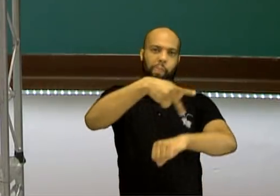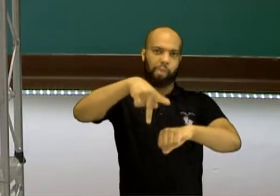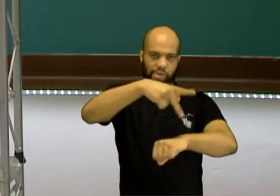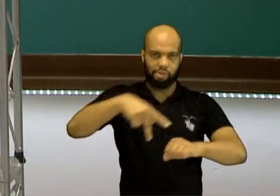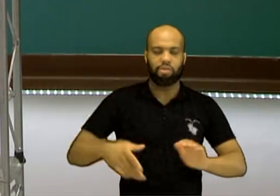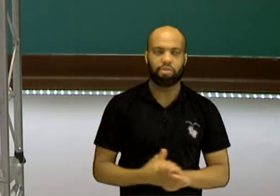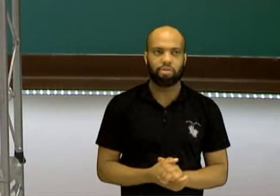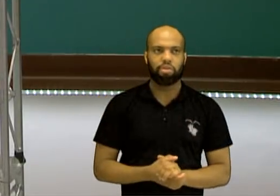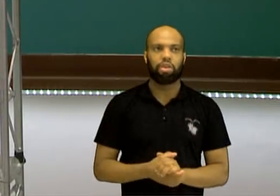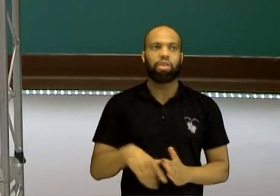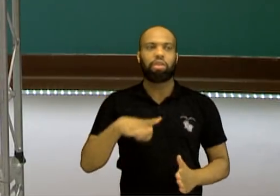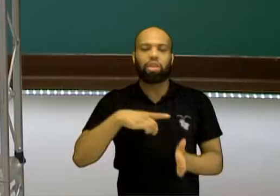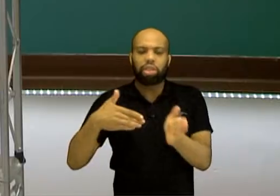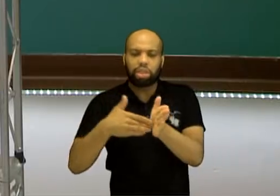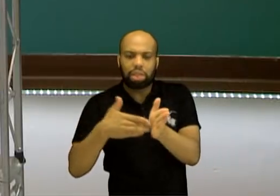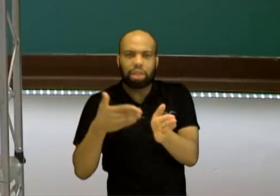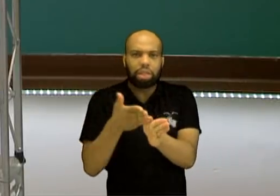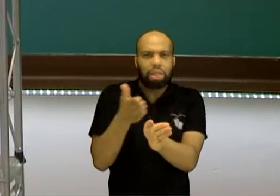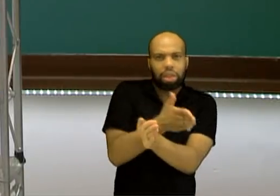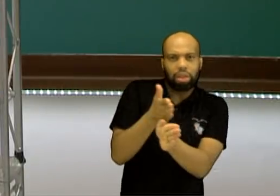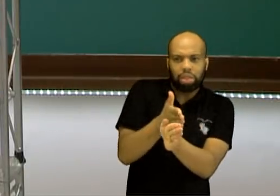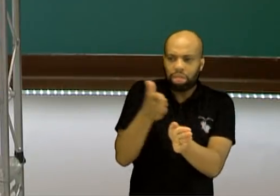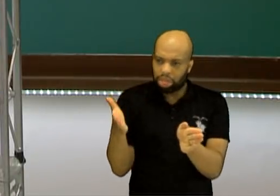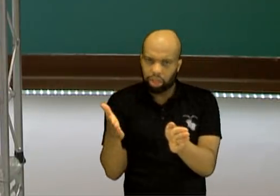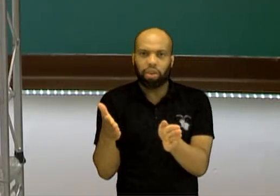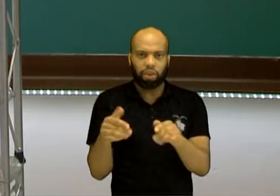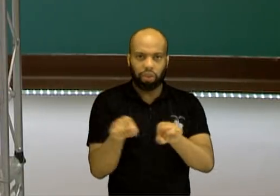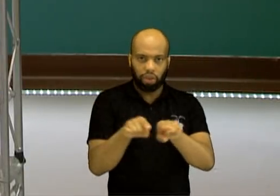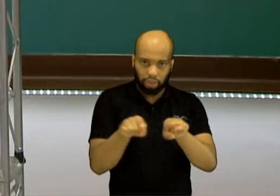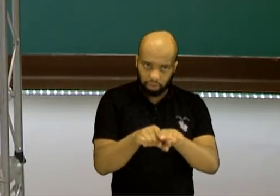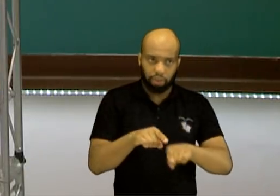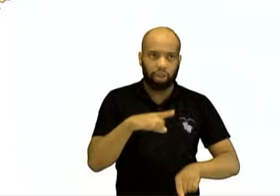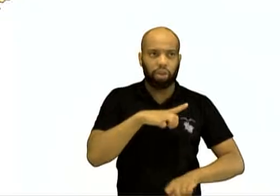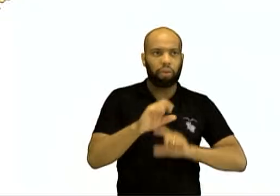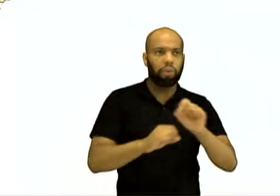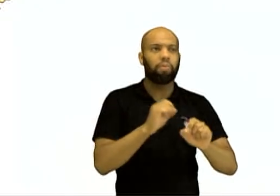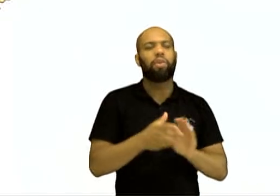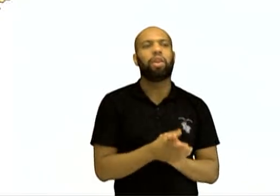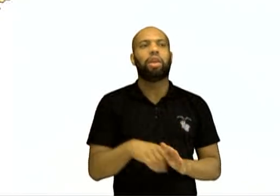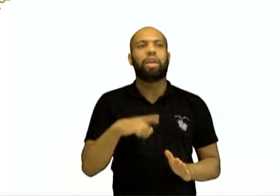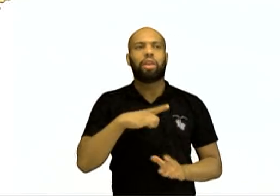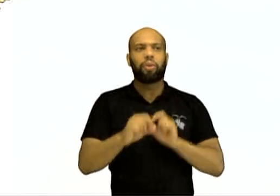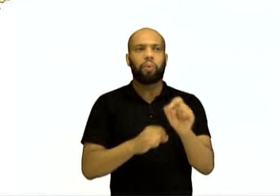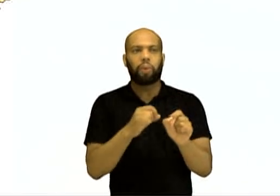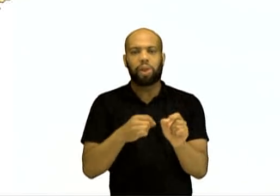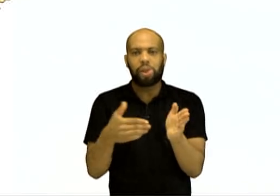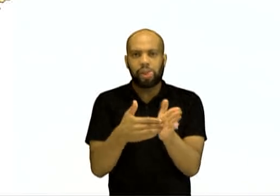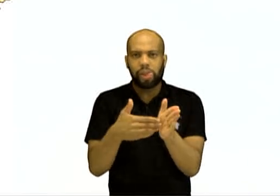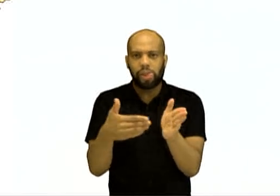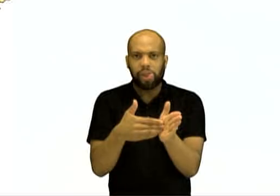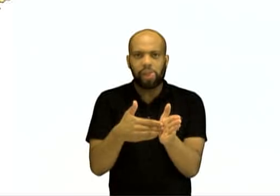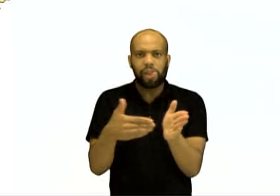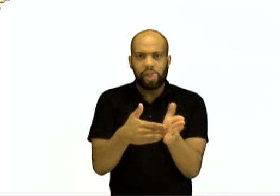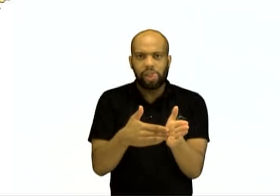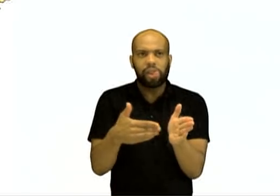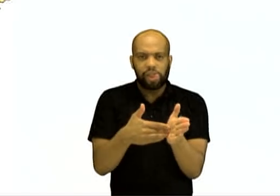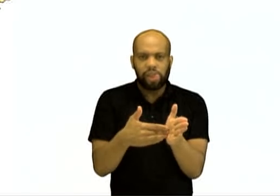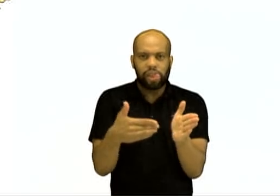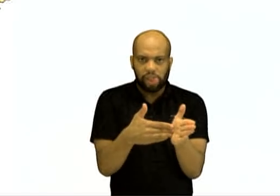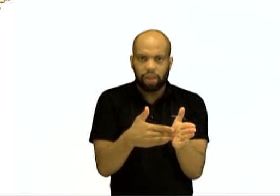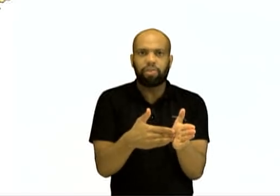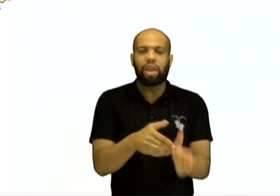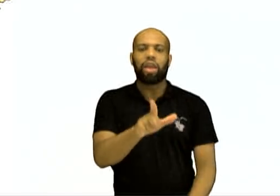Aí os limites e fronteiras, né, que vão dividir ou determinar os territórios, né? Nós temos o limite, esses termos são